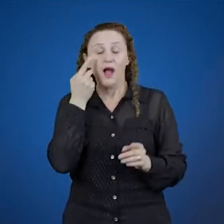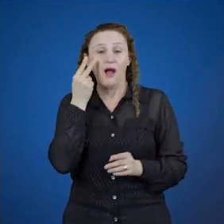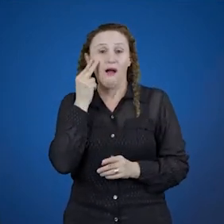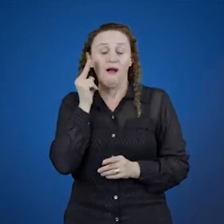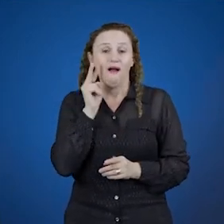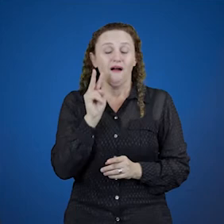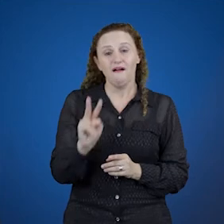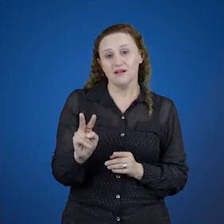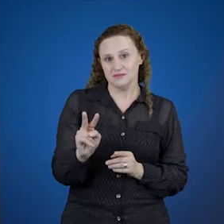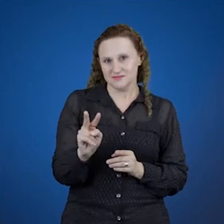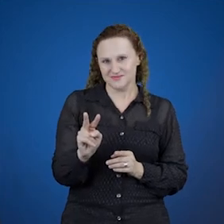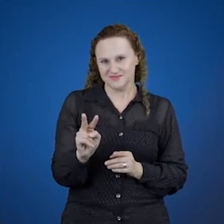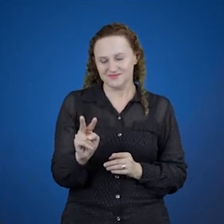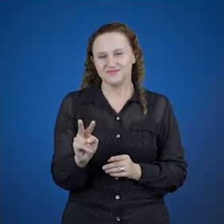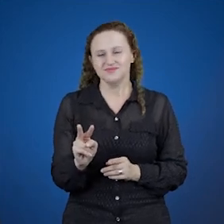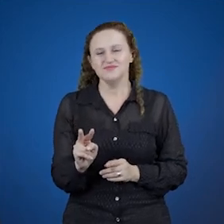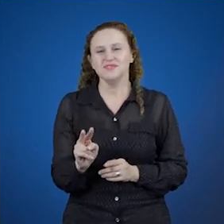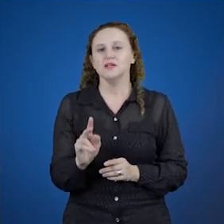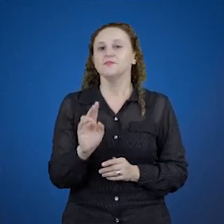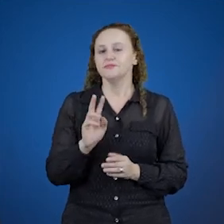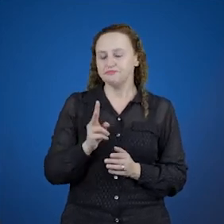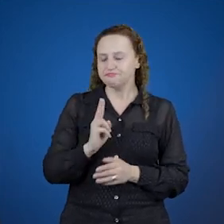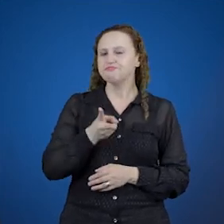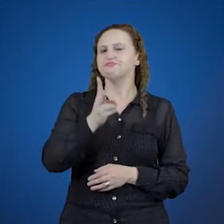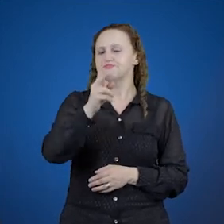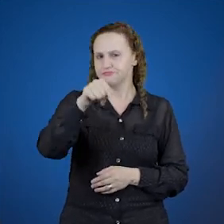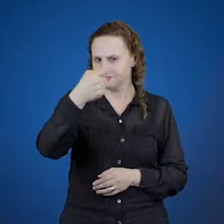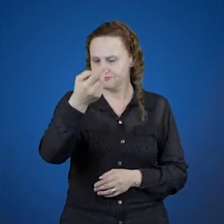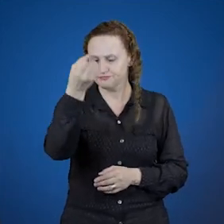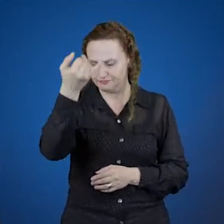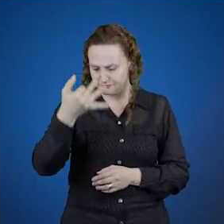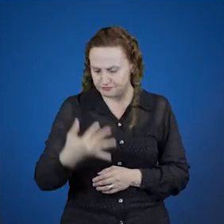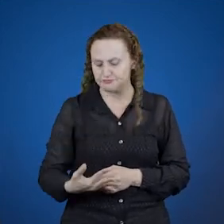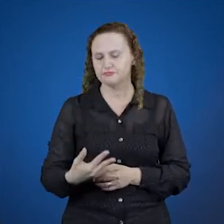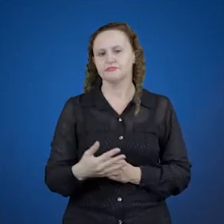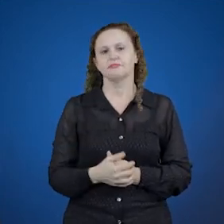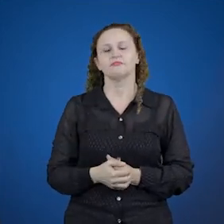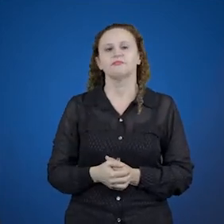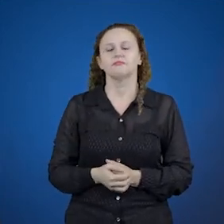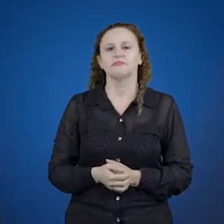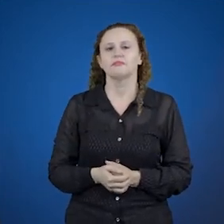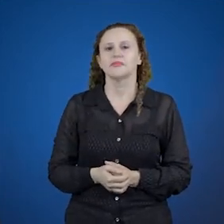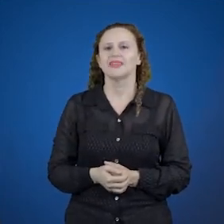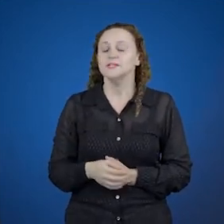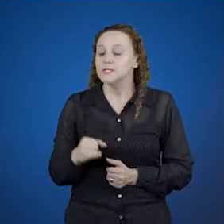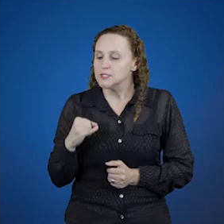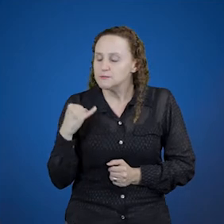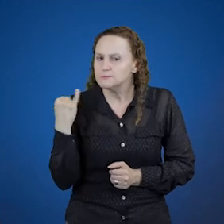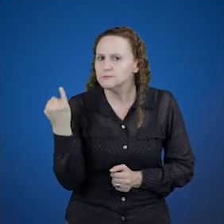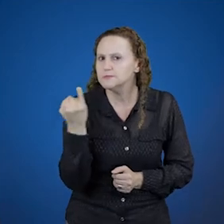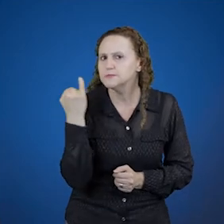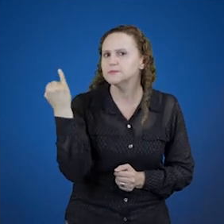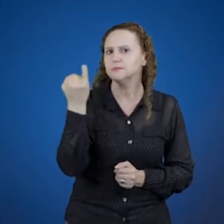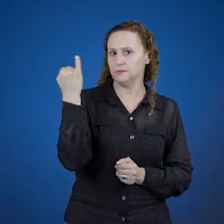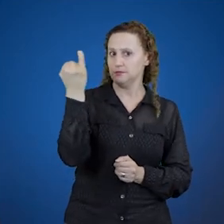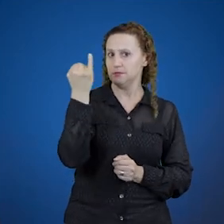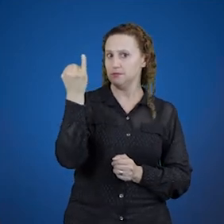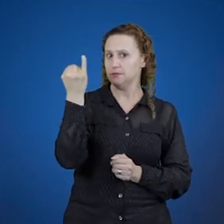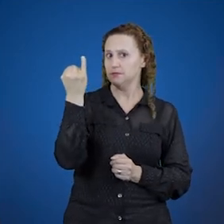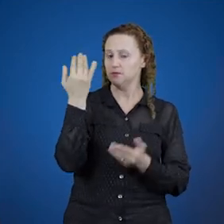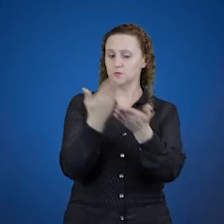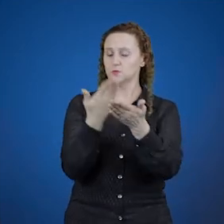refere diretamente à esse sujeito na sequência explicaremos isso é fundamental